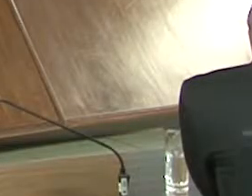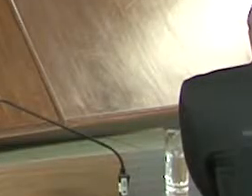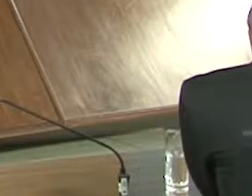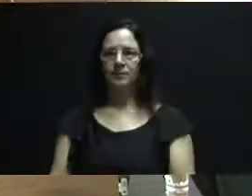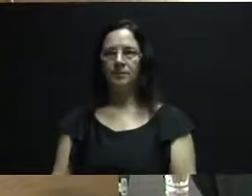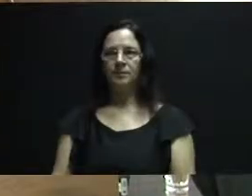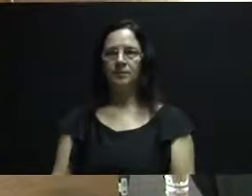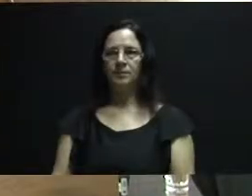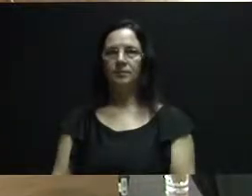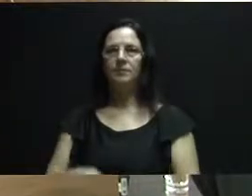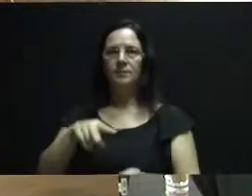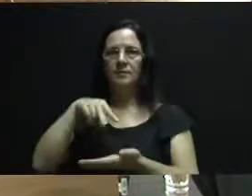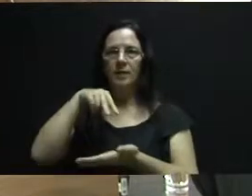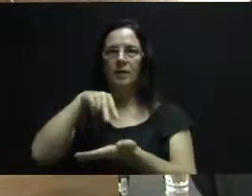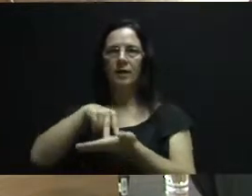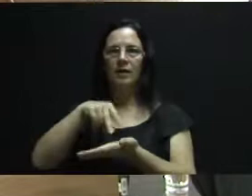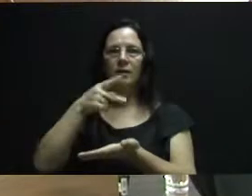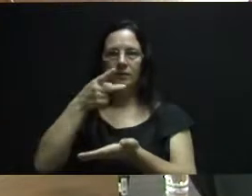Conceda a palavra ao homenageado.